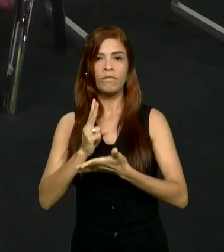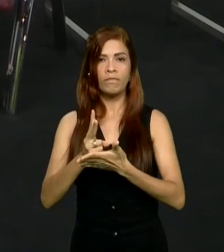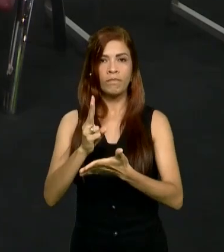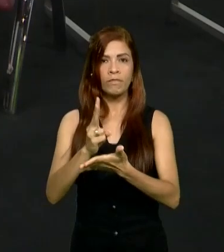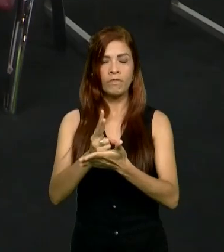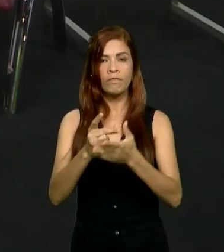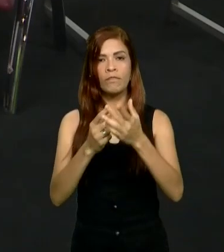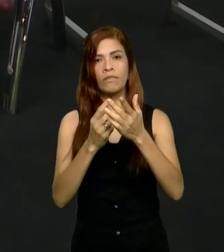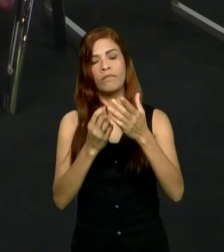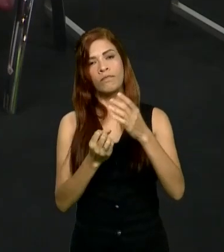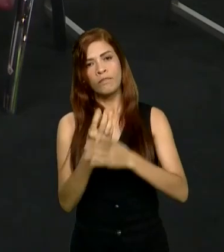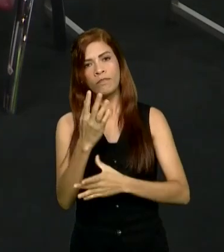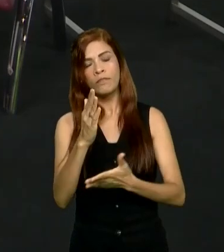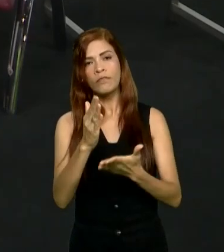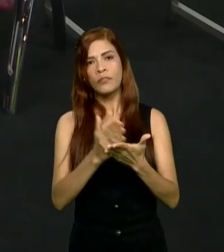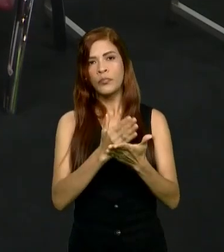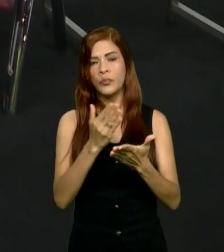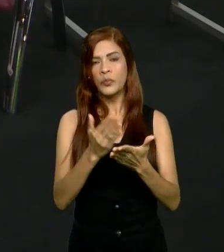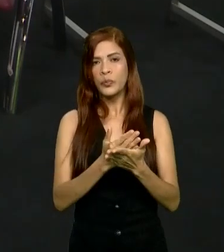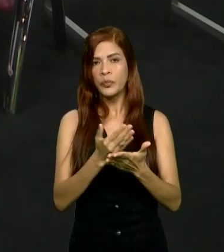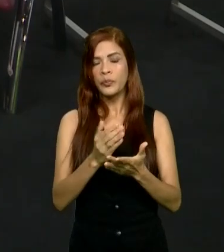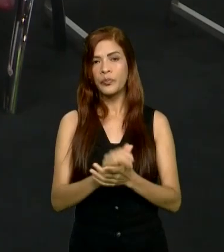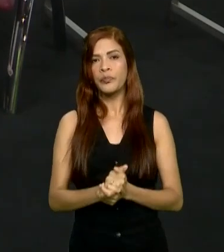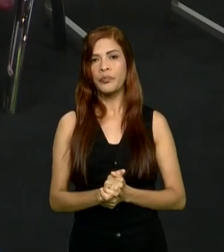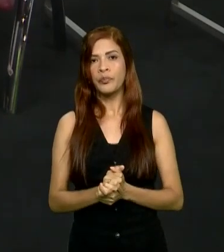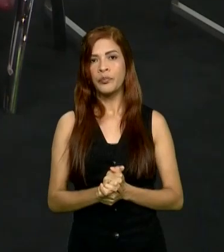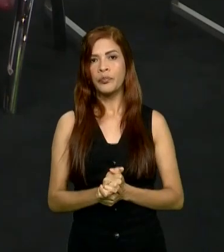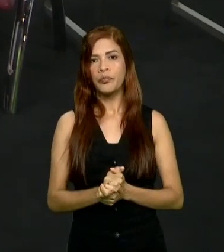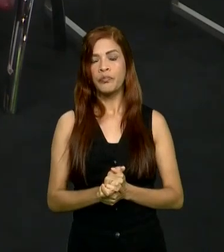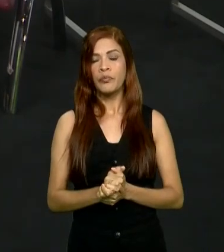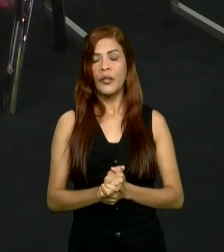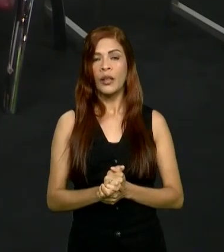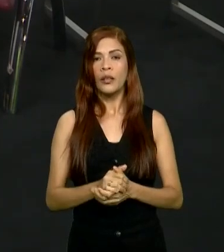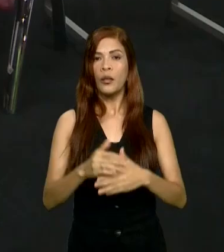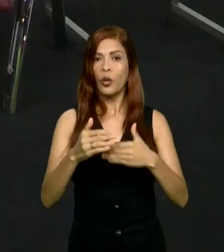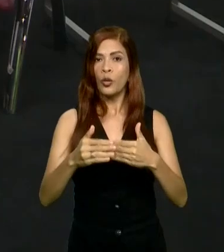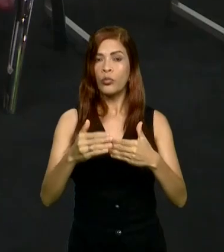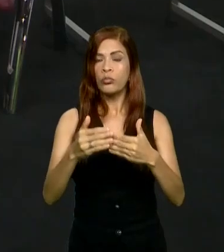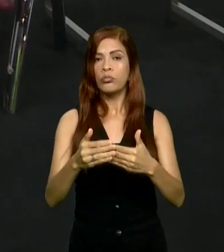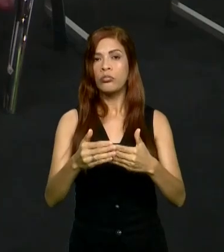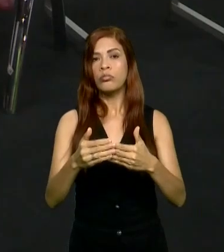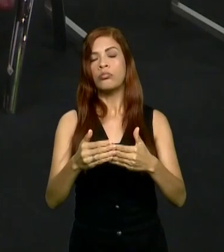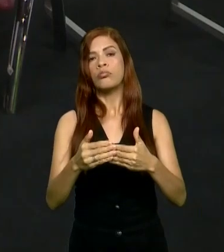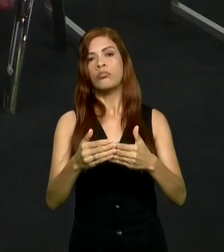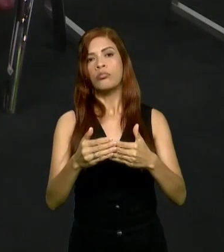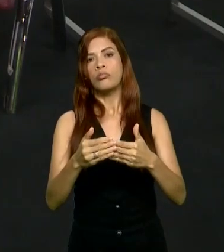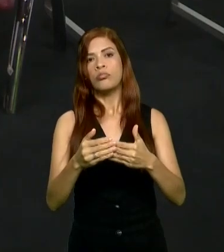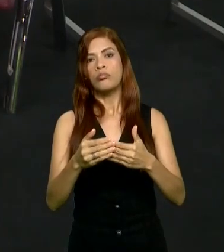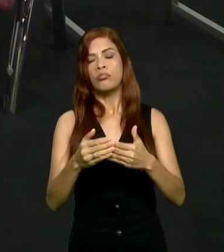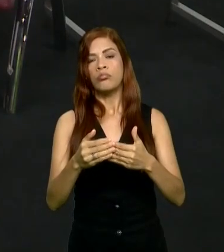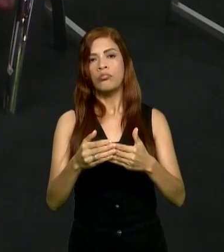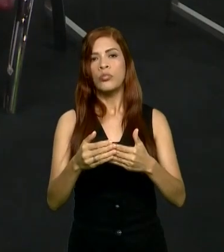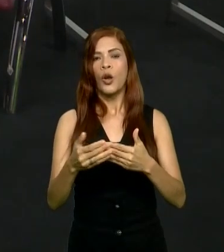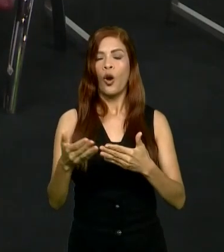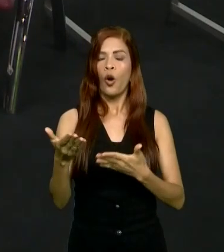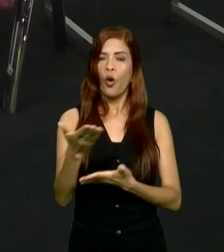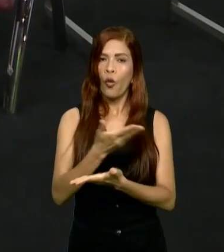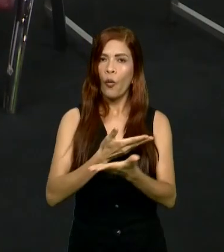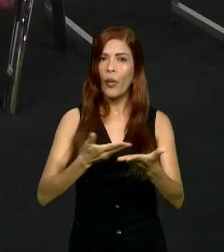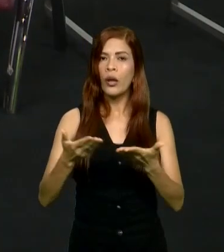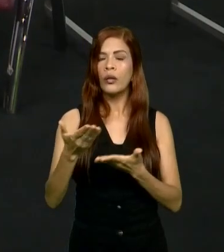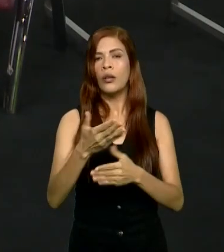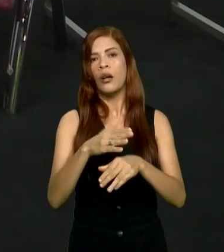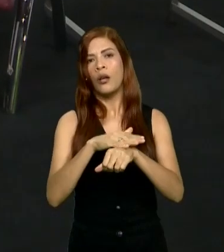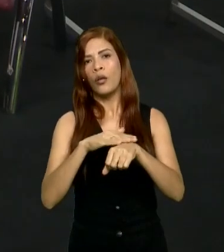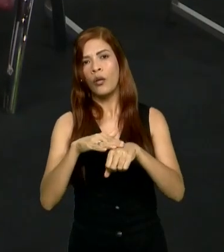caderno. Durante a caravana, nós fazíamos a escuta, aplicava o questionário, mas para dar